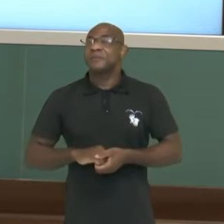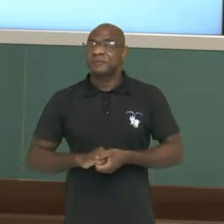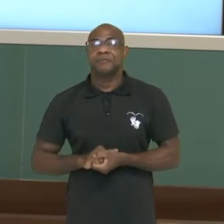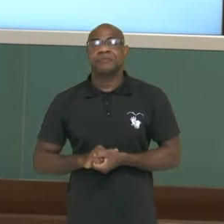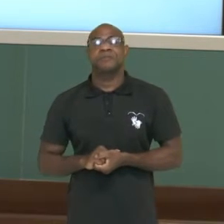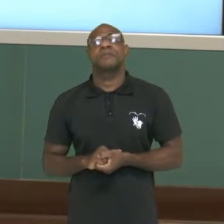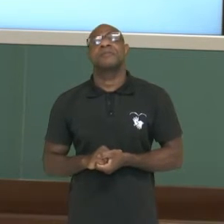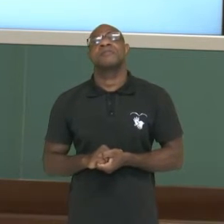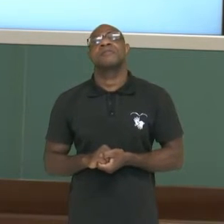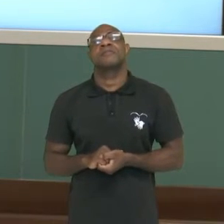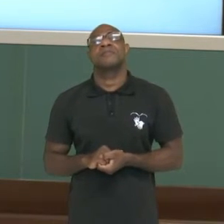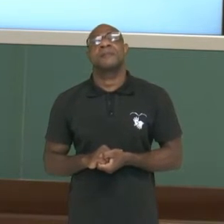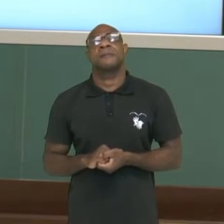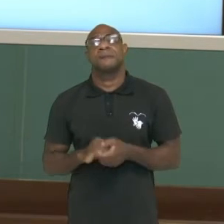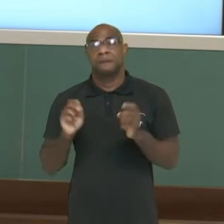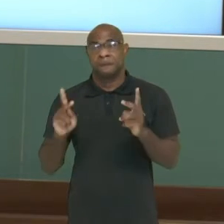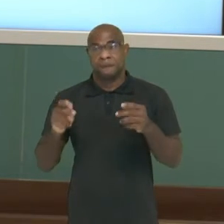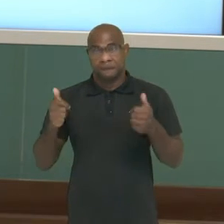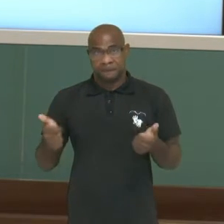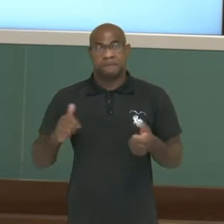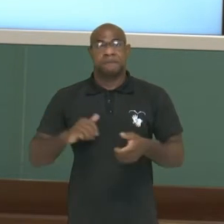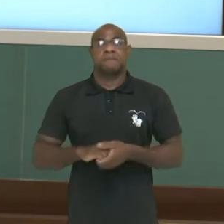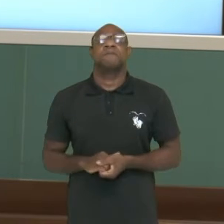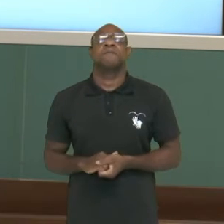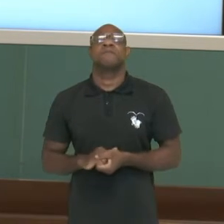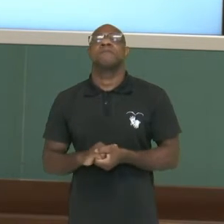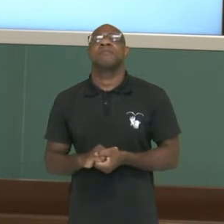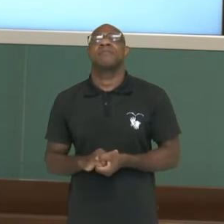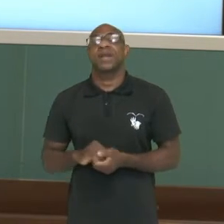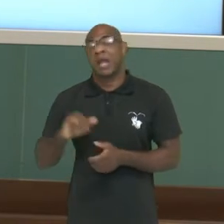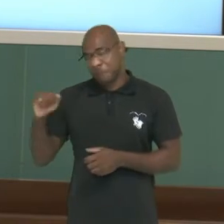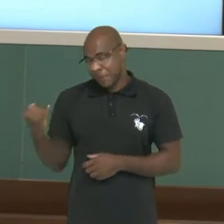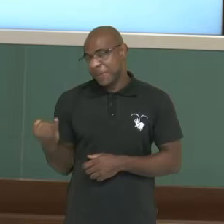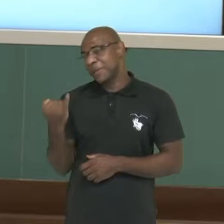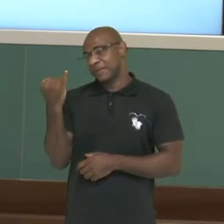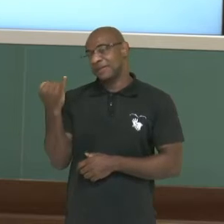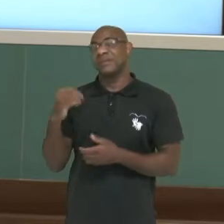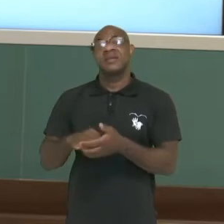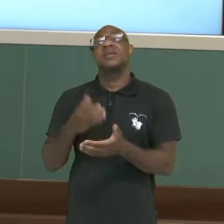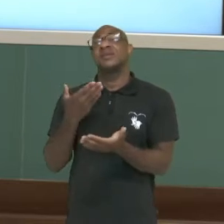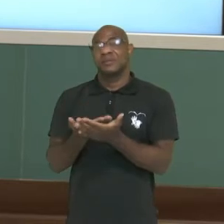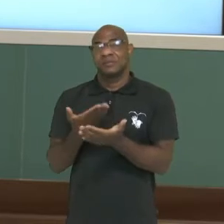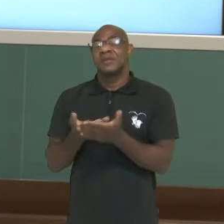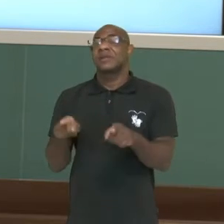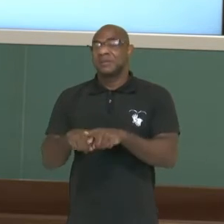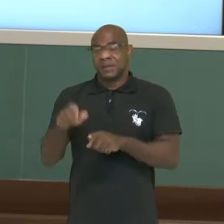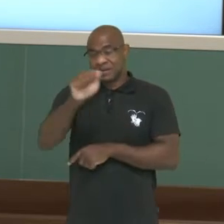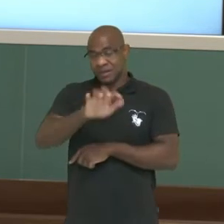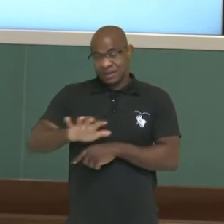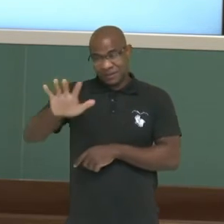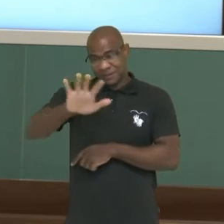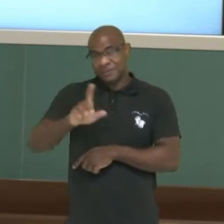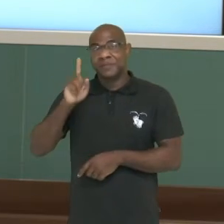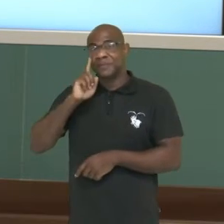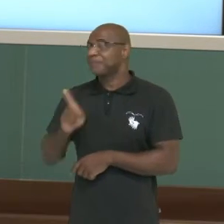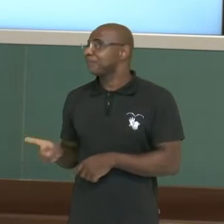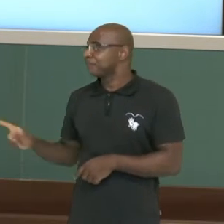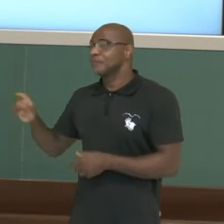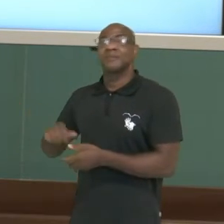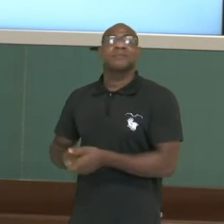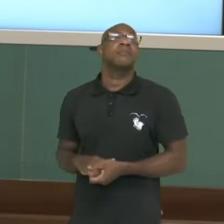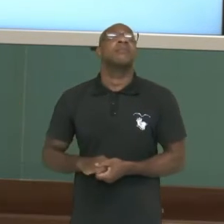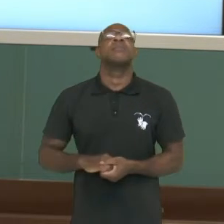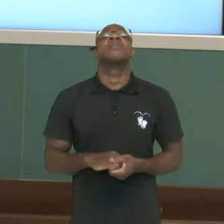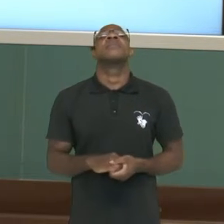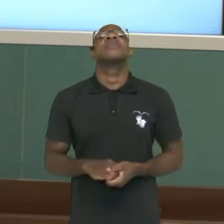naturais que existem lá, ok? Então, aí que está a importância da gente estudar essa região também. Muito bem, então a